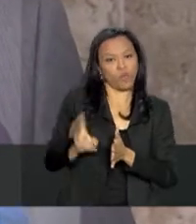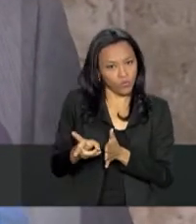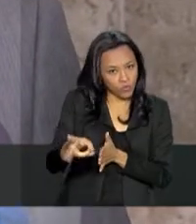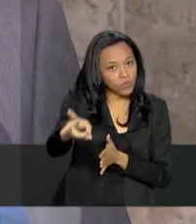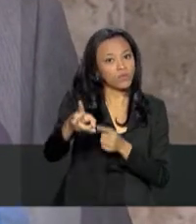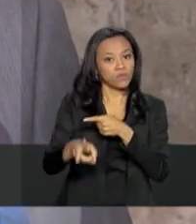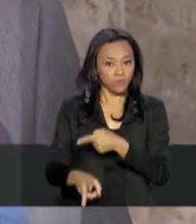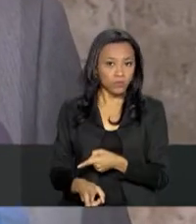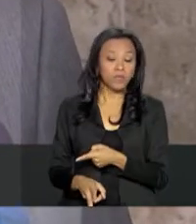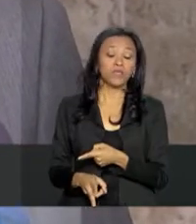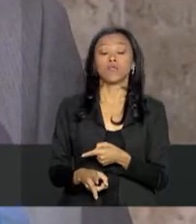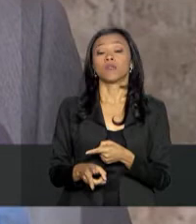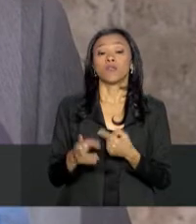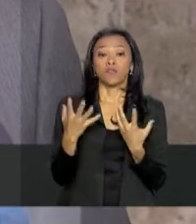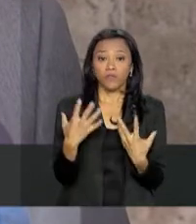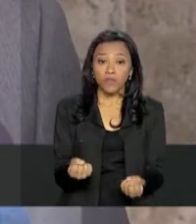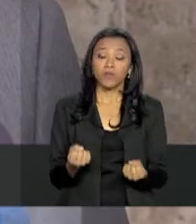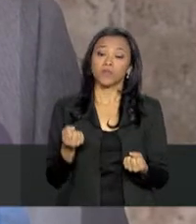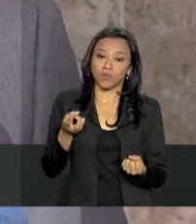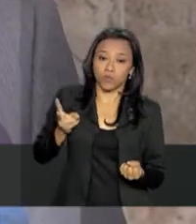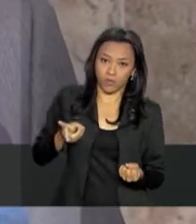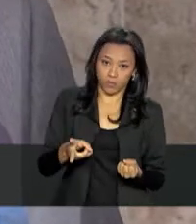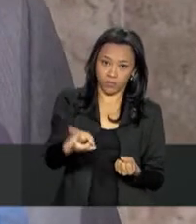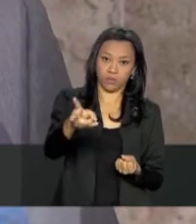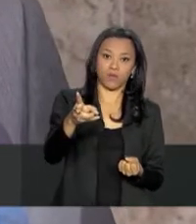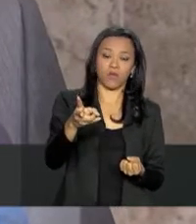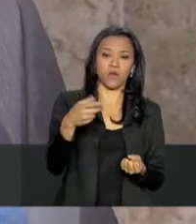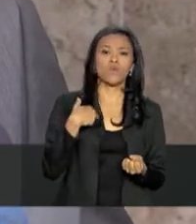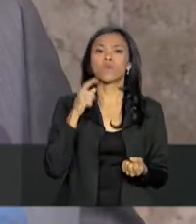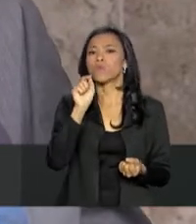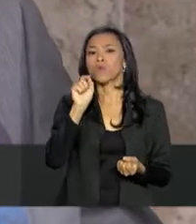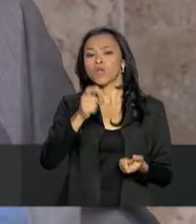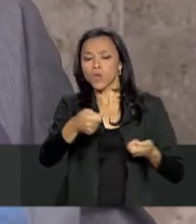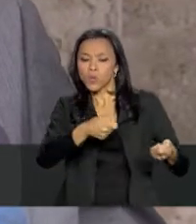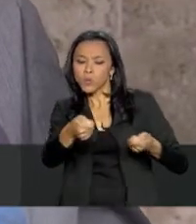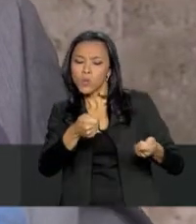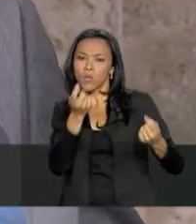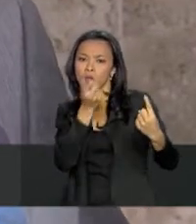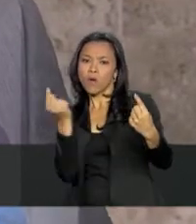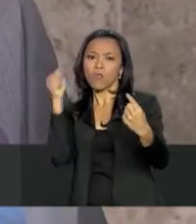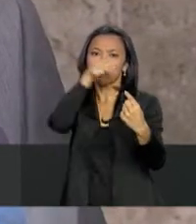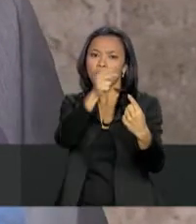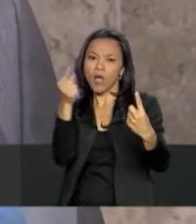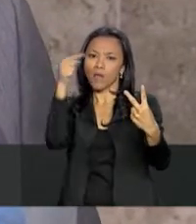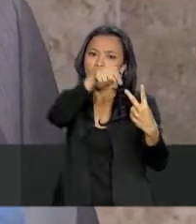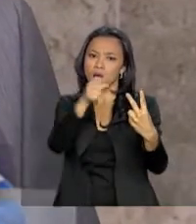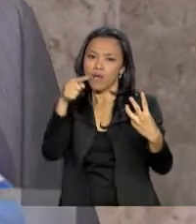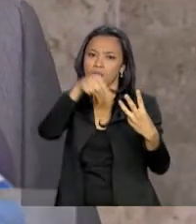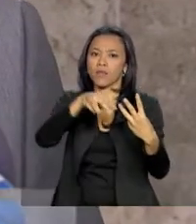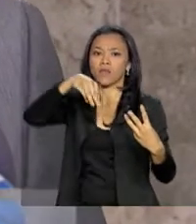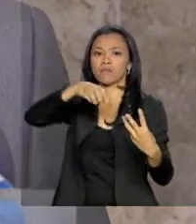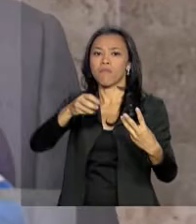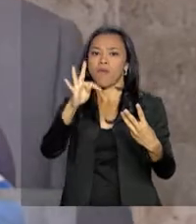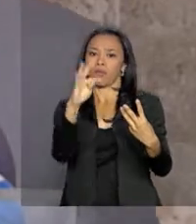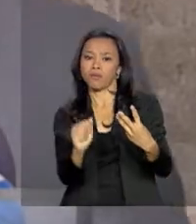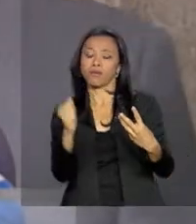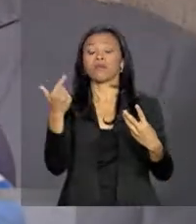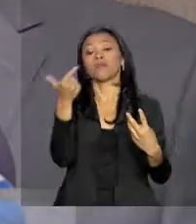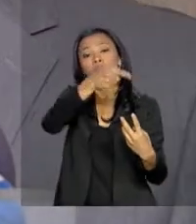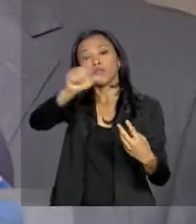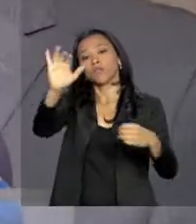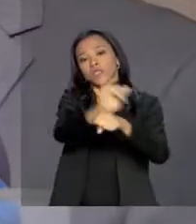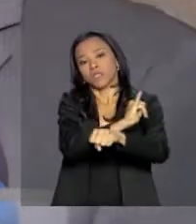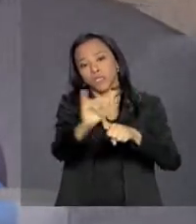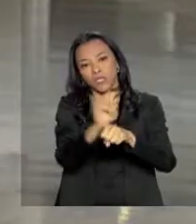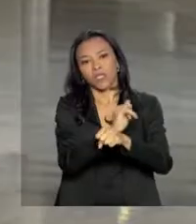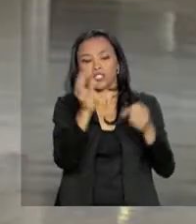e prosseguiremos com o controle das metas estabelecidas e de todas as ações realizadas